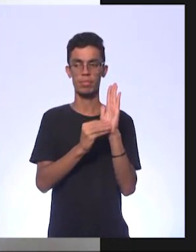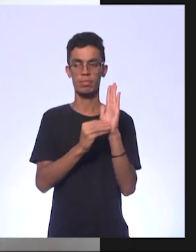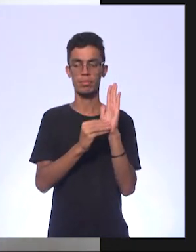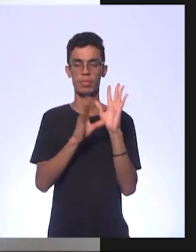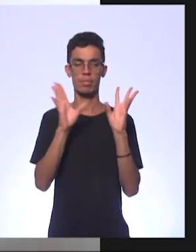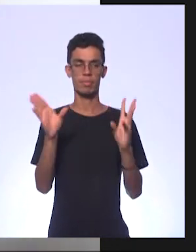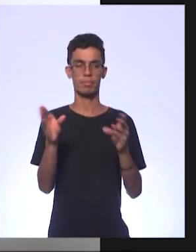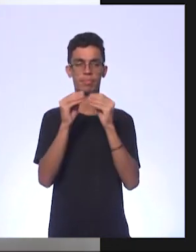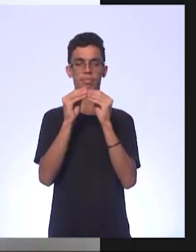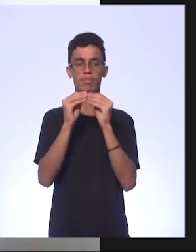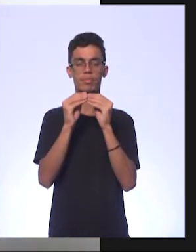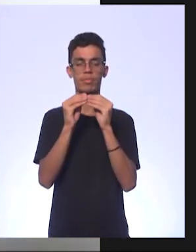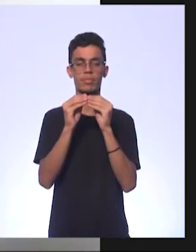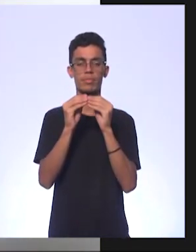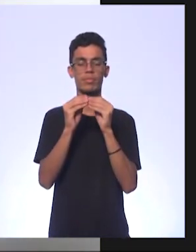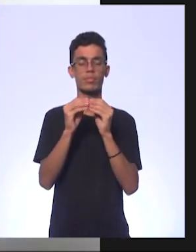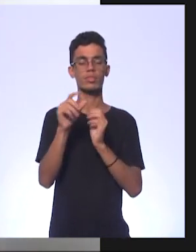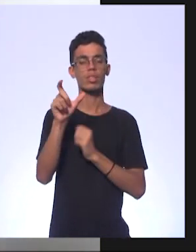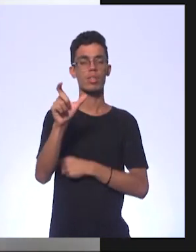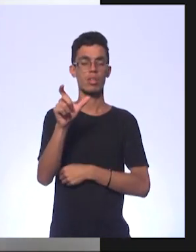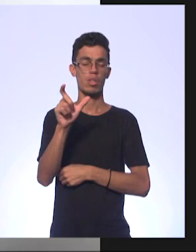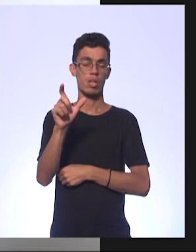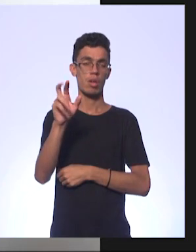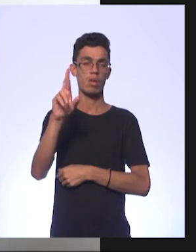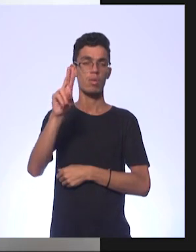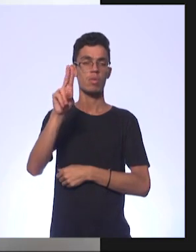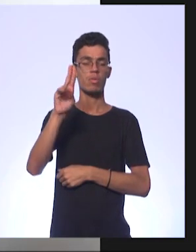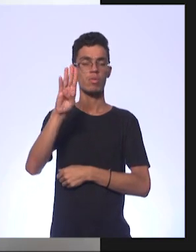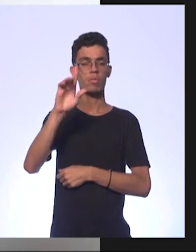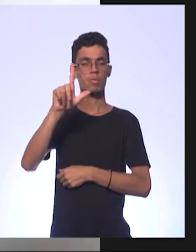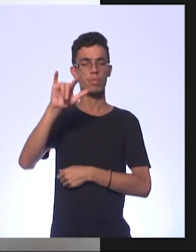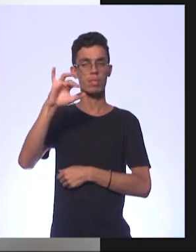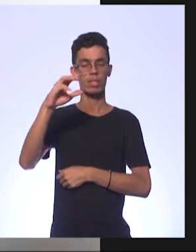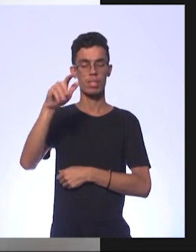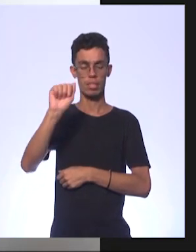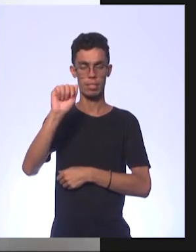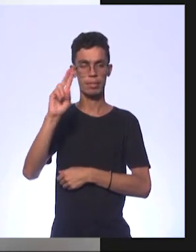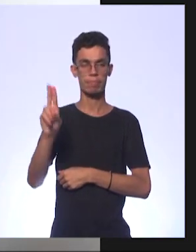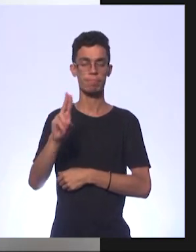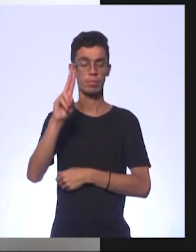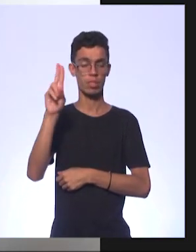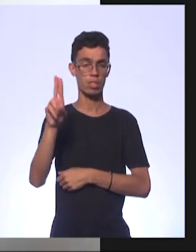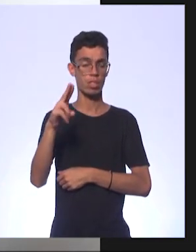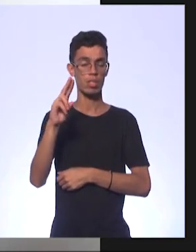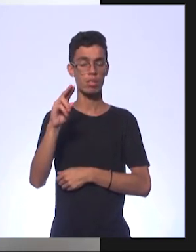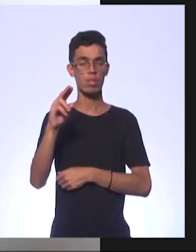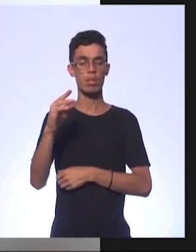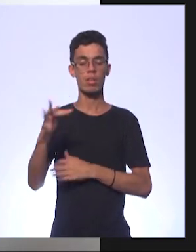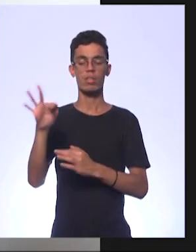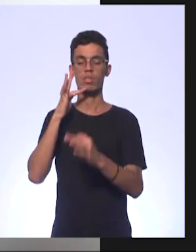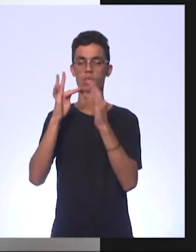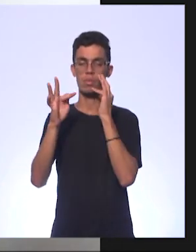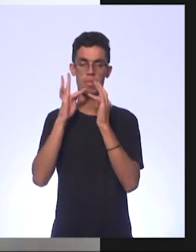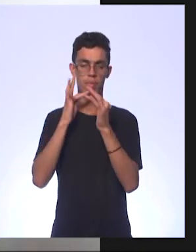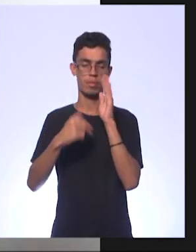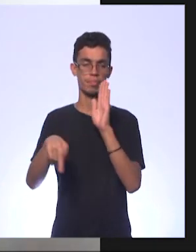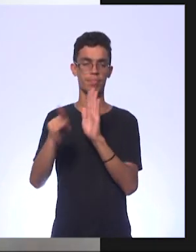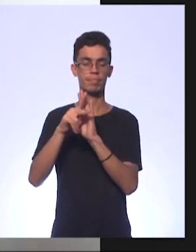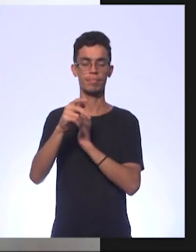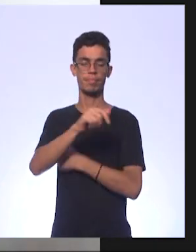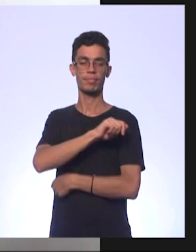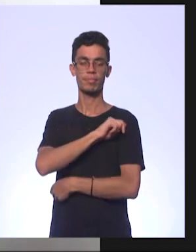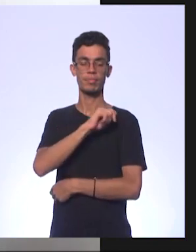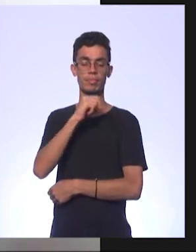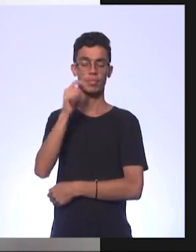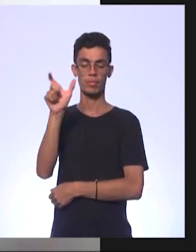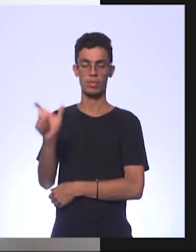esta rubrica, gente, ela tem que ser usada para o feedback do estudante.